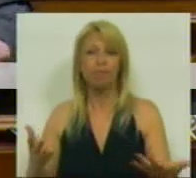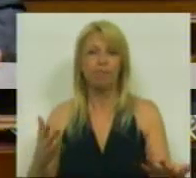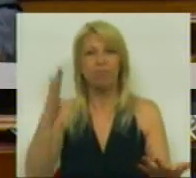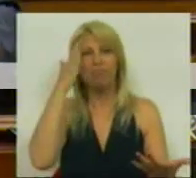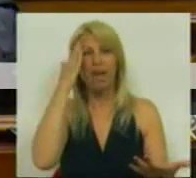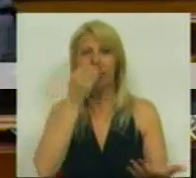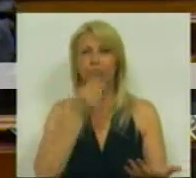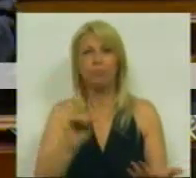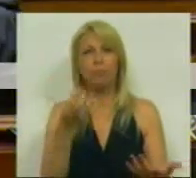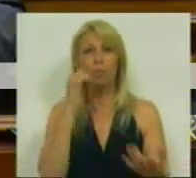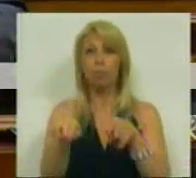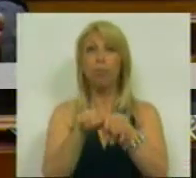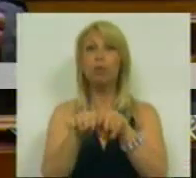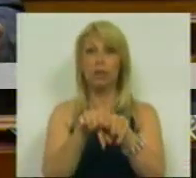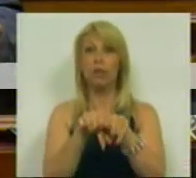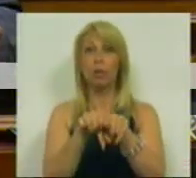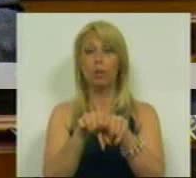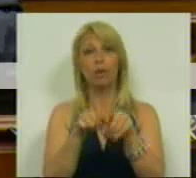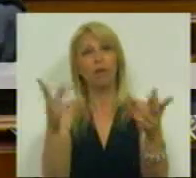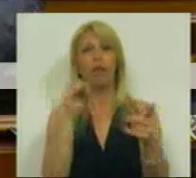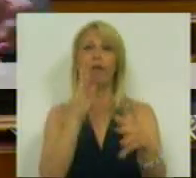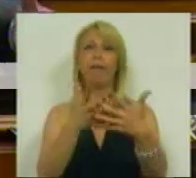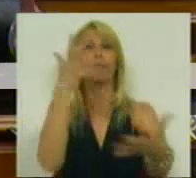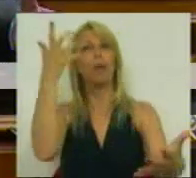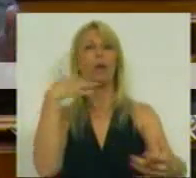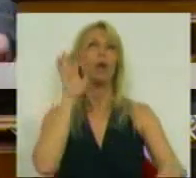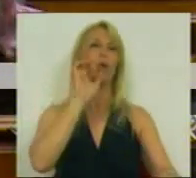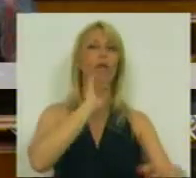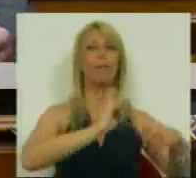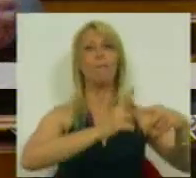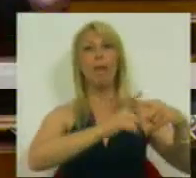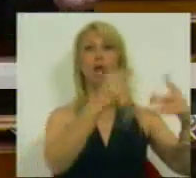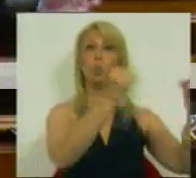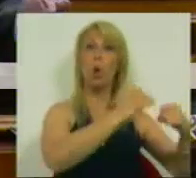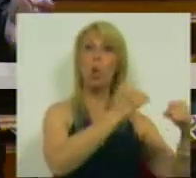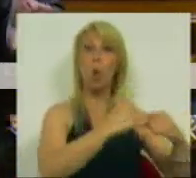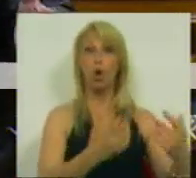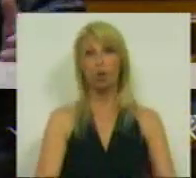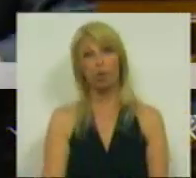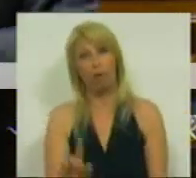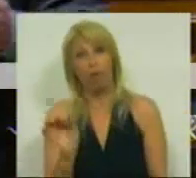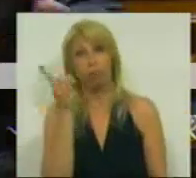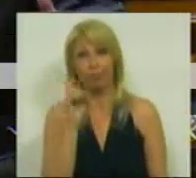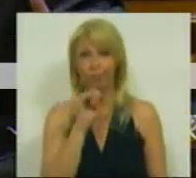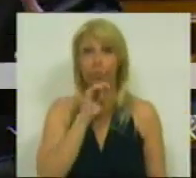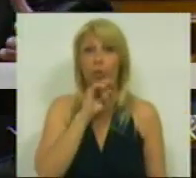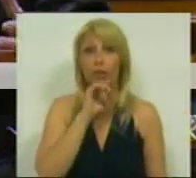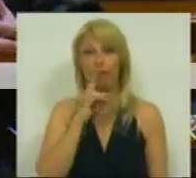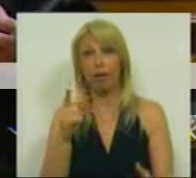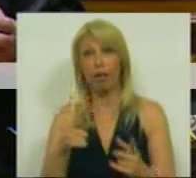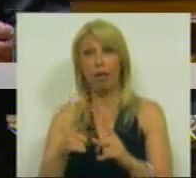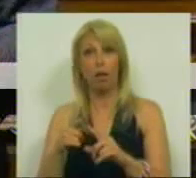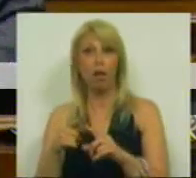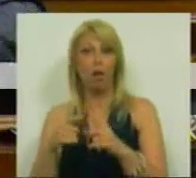intolerável do ponto de vista político se venha sublinhar os méritos de um acordo e de uma pseudo-colaboração entre a Associação Nacional